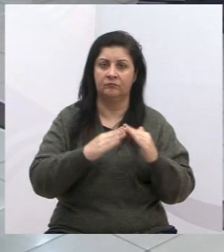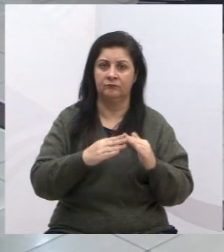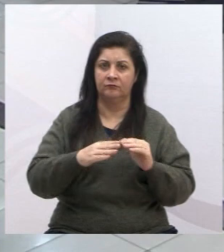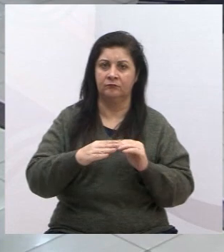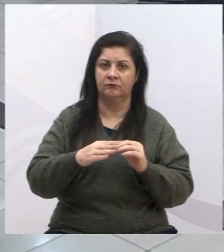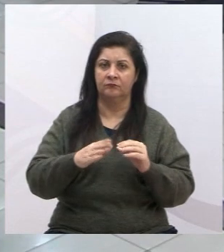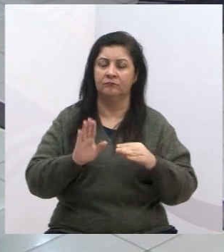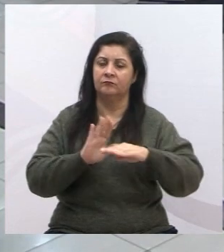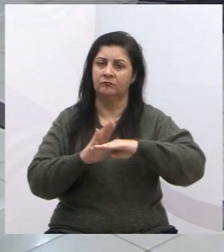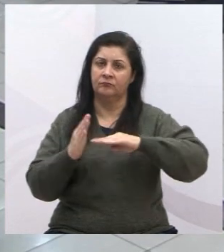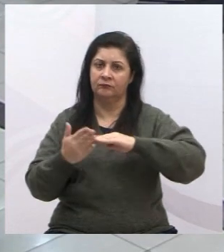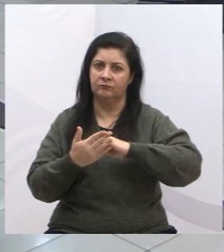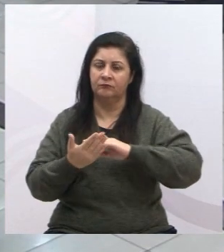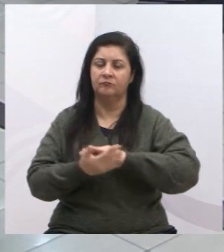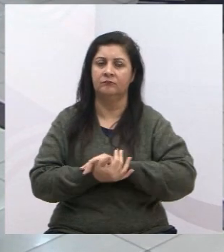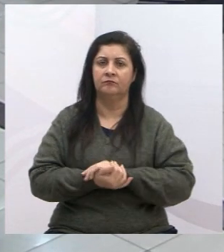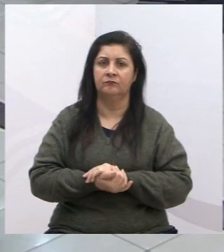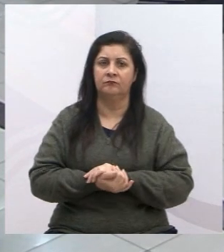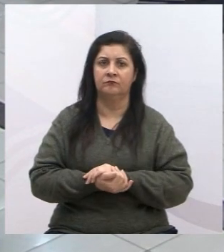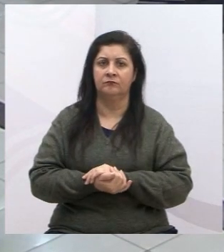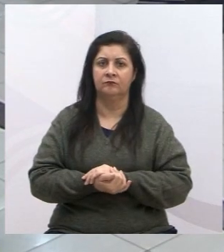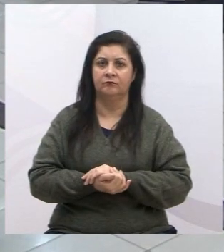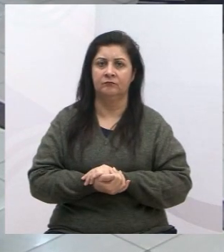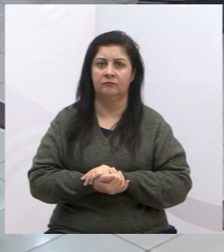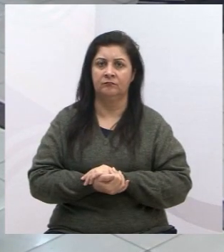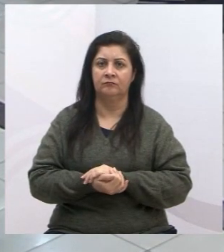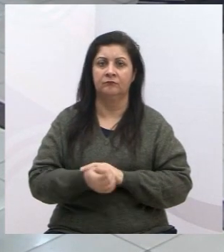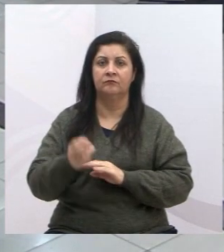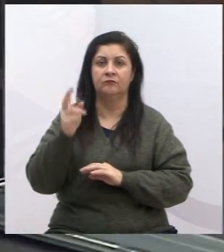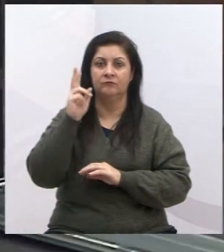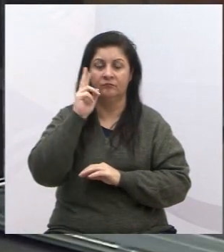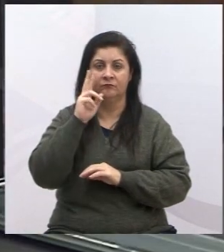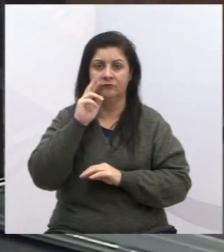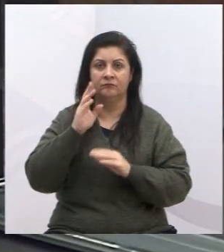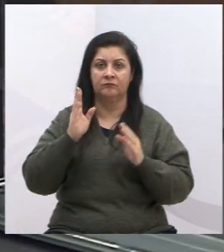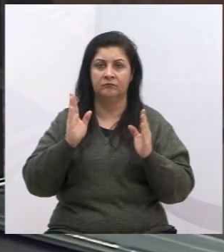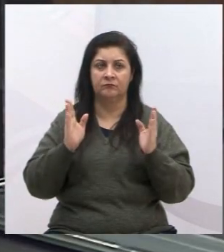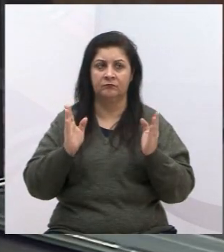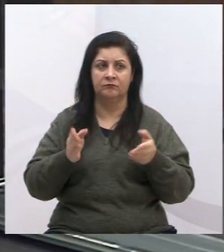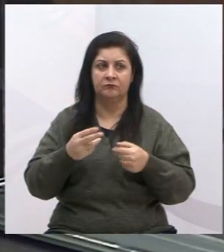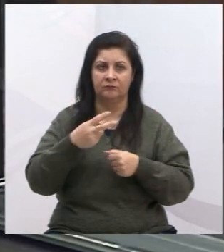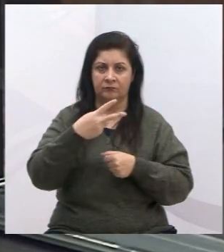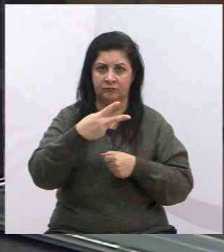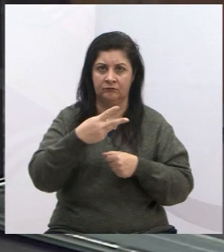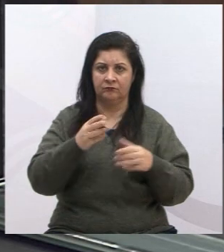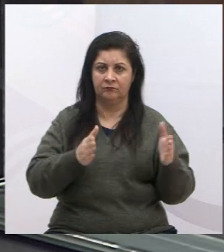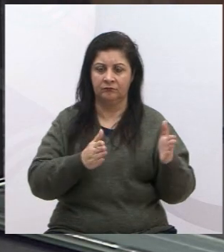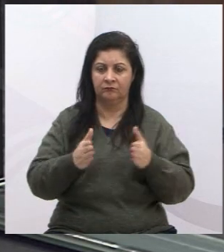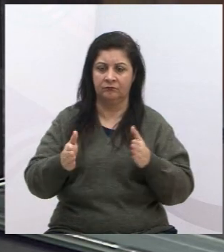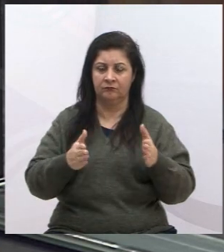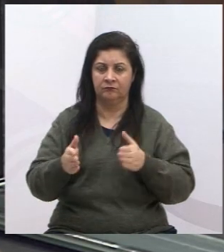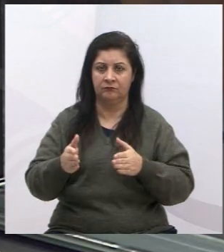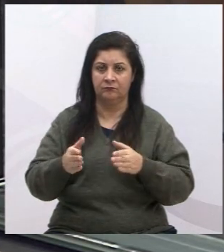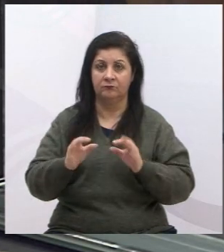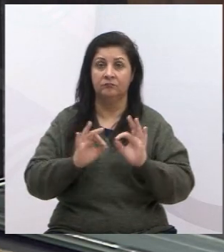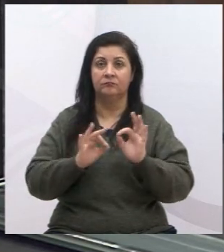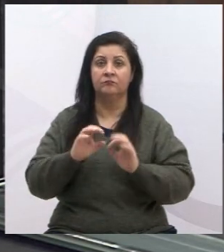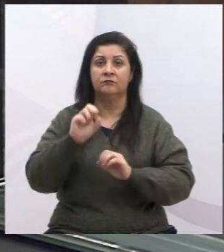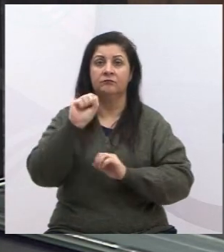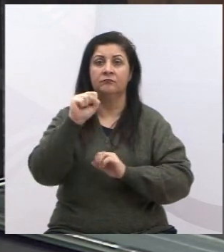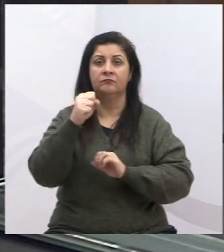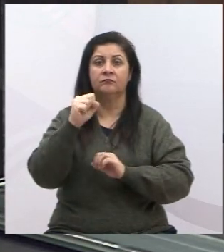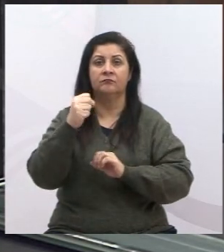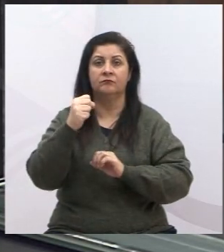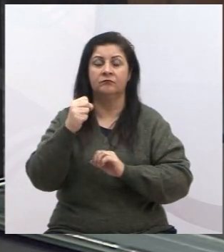E lembrando também que já nesses dois mandatos são 8 creches entregues pelo governo, né, e